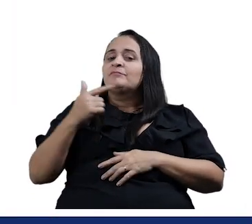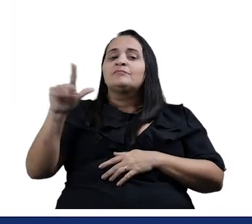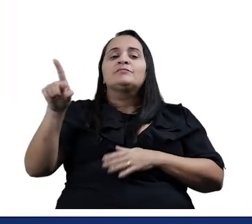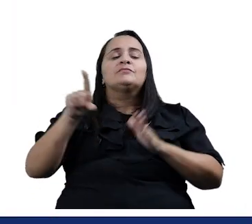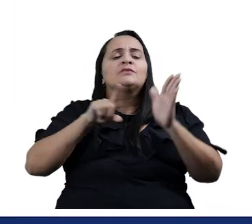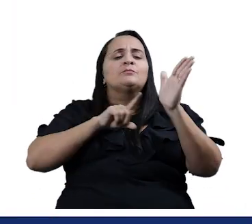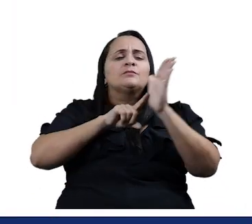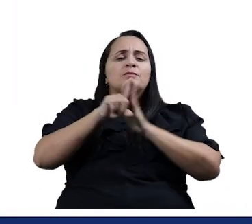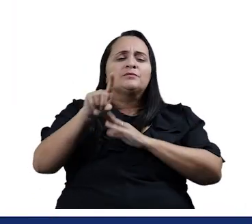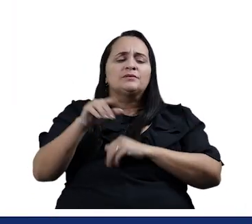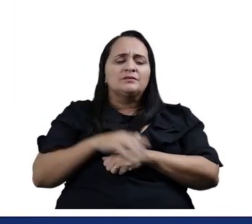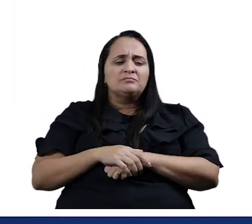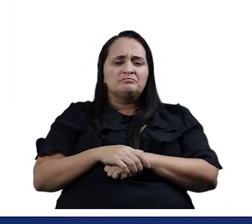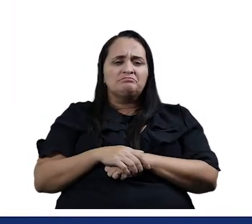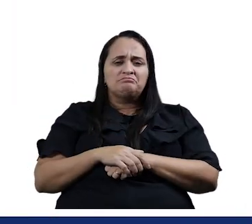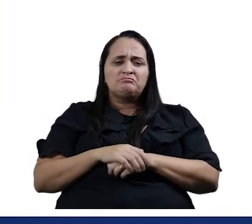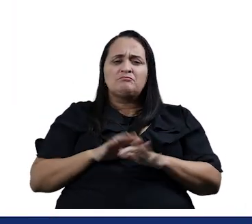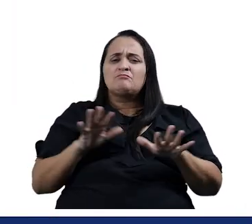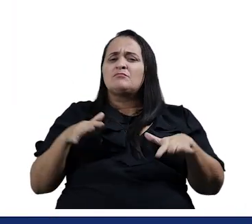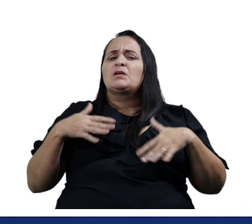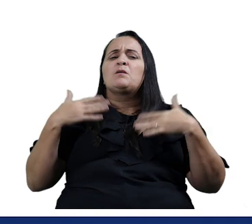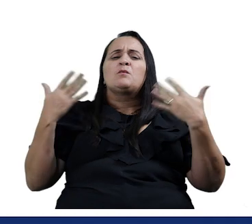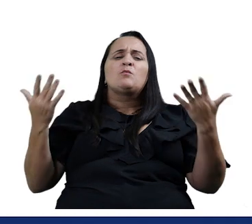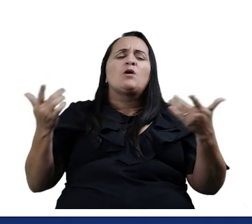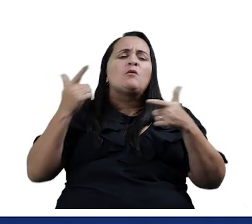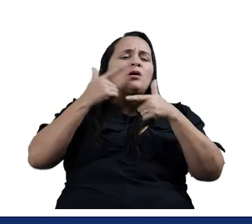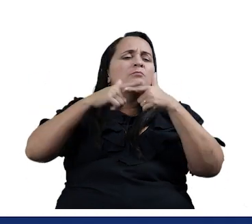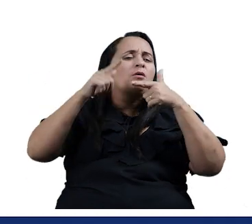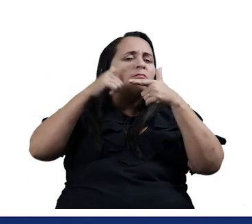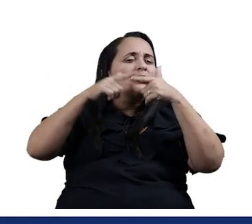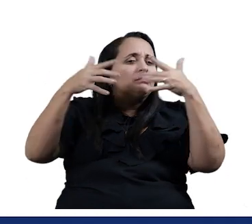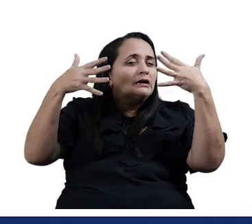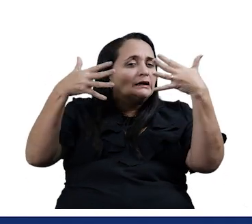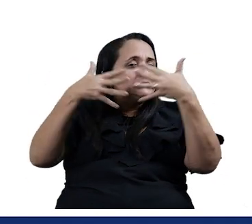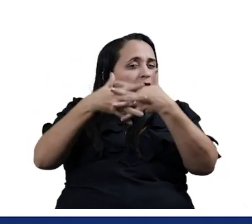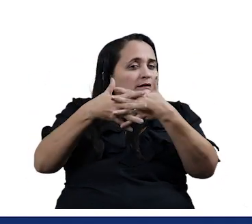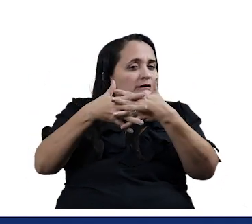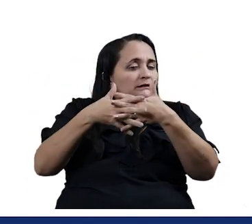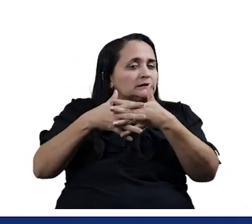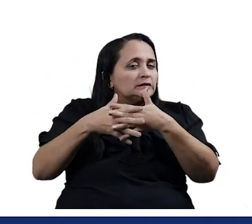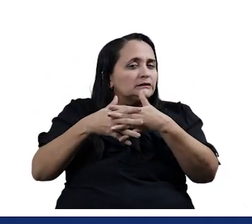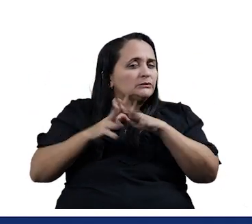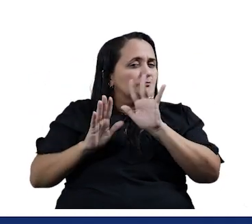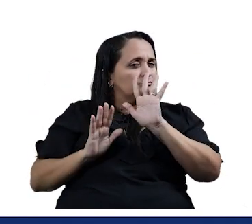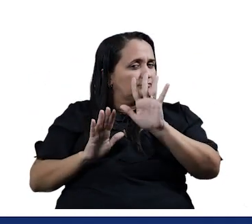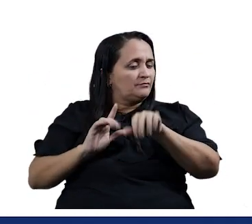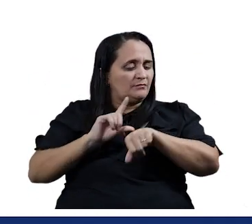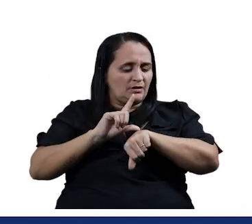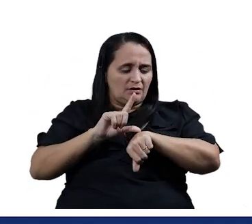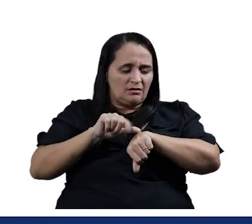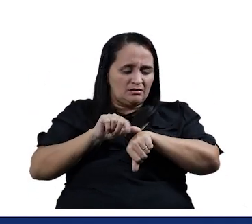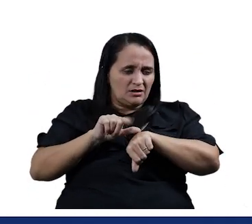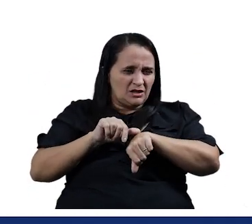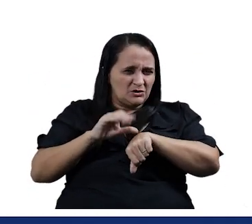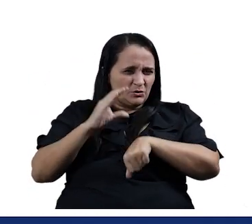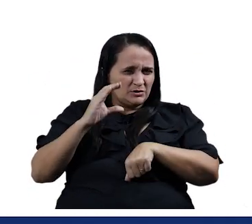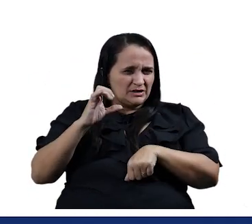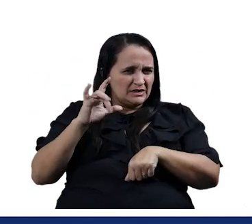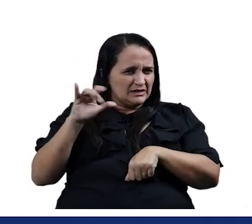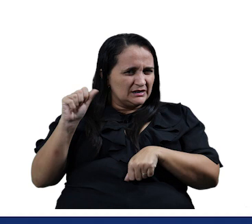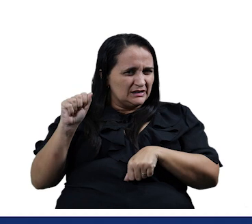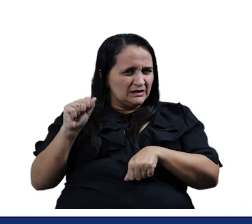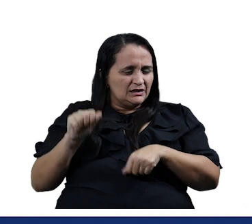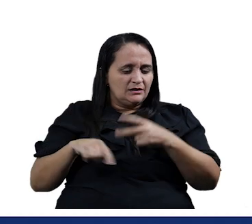Outra pergunta, qual era o problema, o conflito? O atraso de Dona